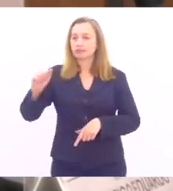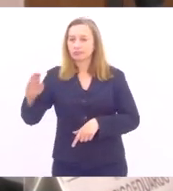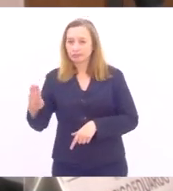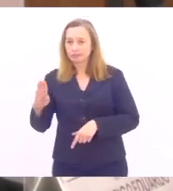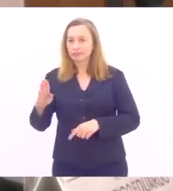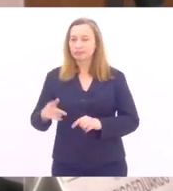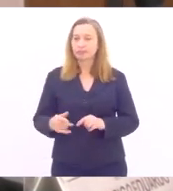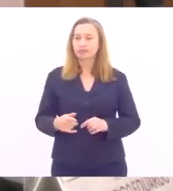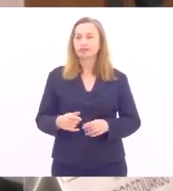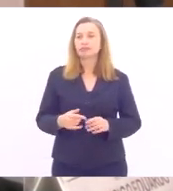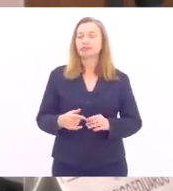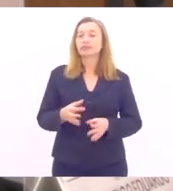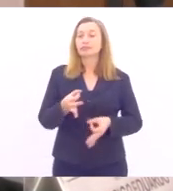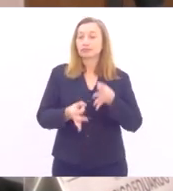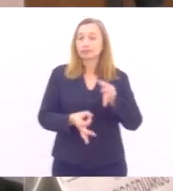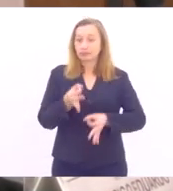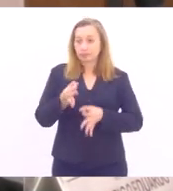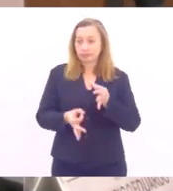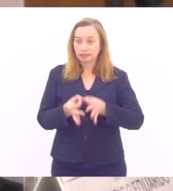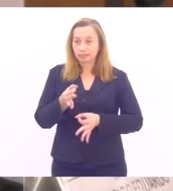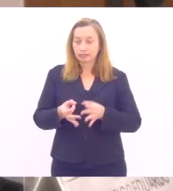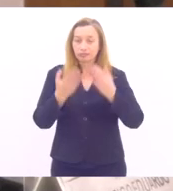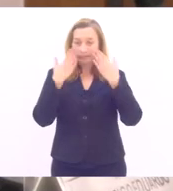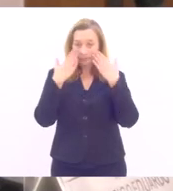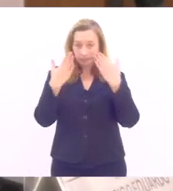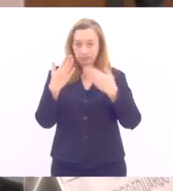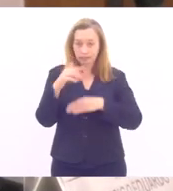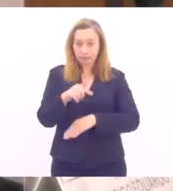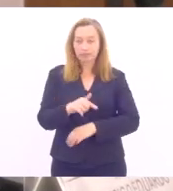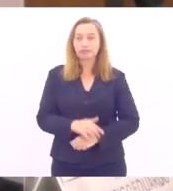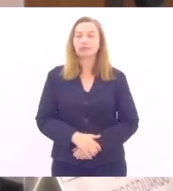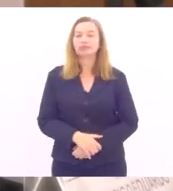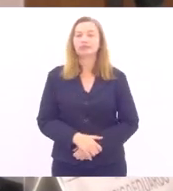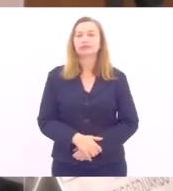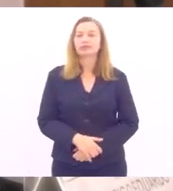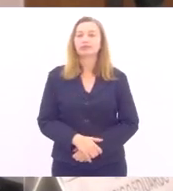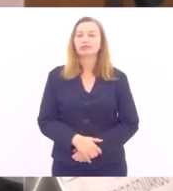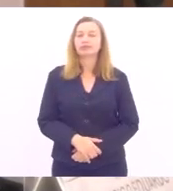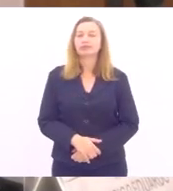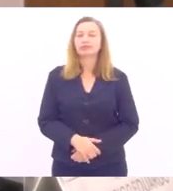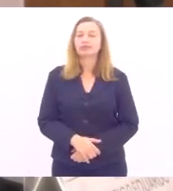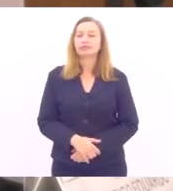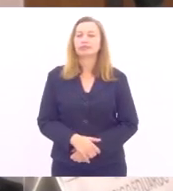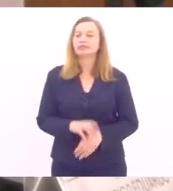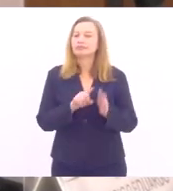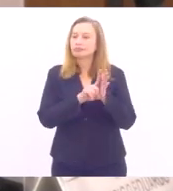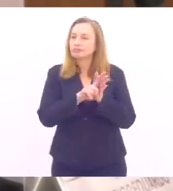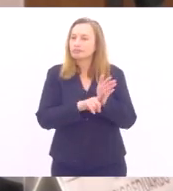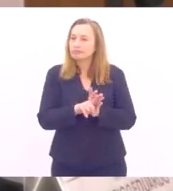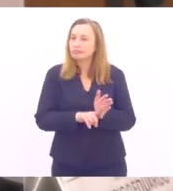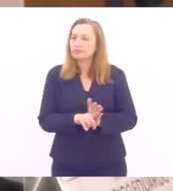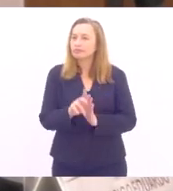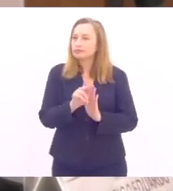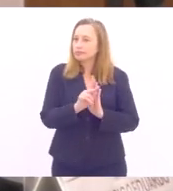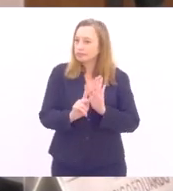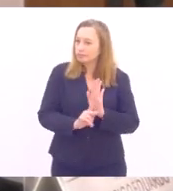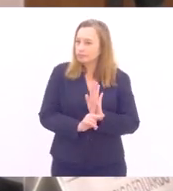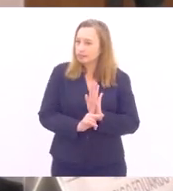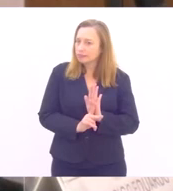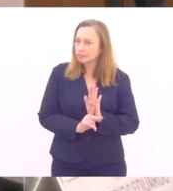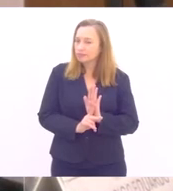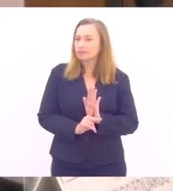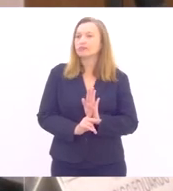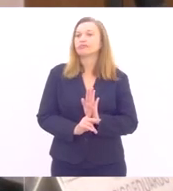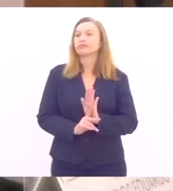e constitucionalidade do que está sendo apresentado aqui. Foi feita uma análise desse projeto e chegamos